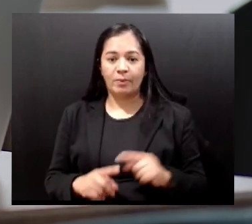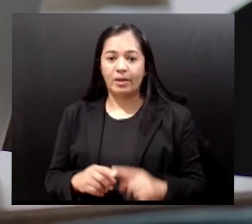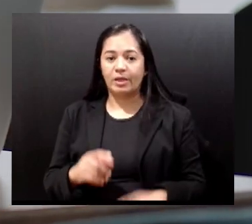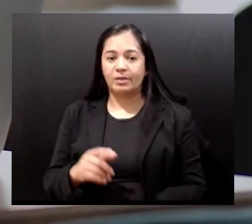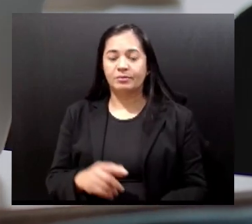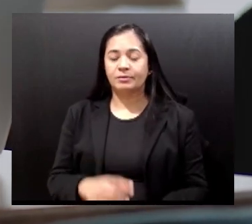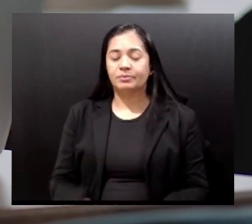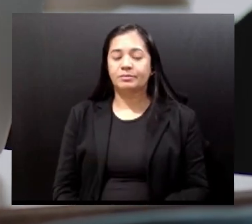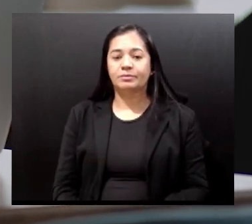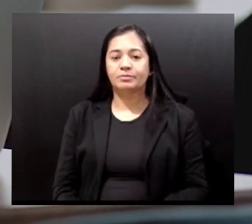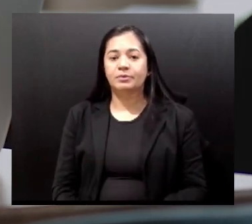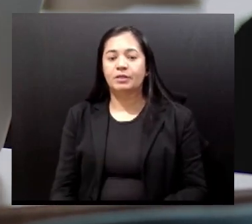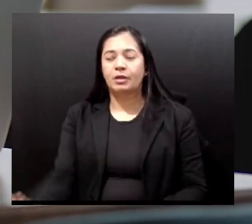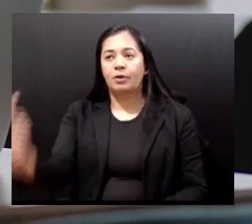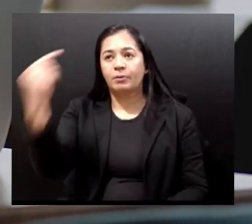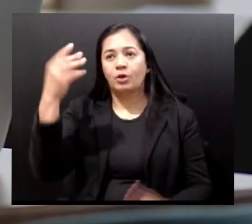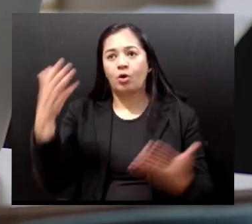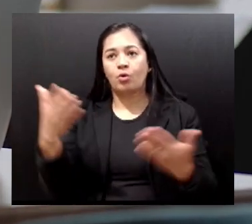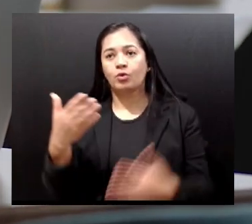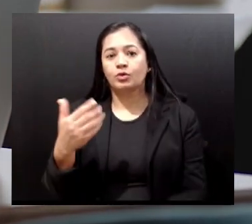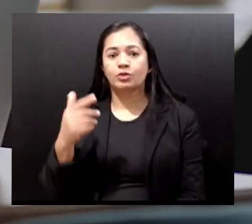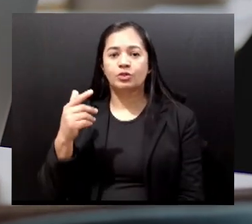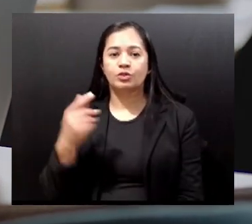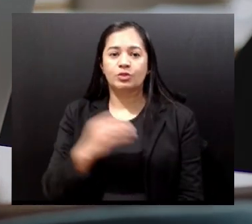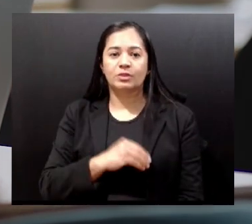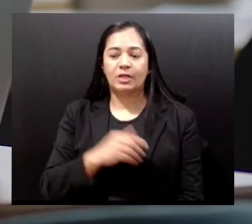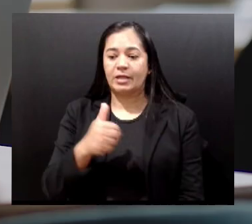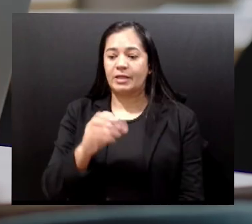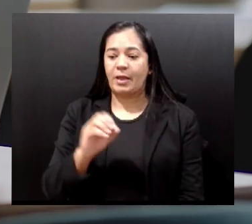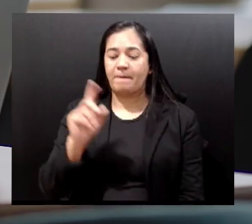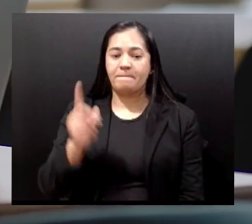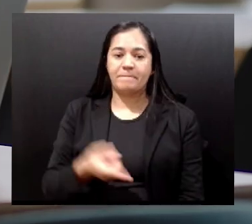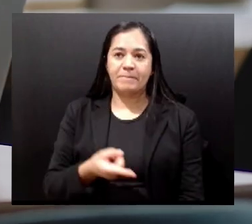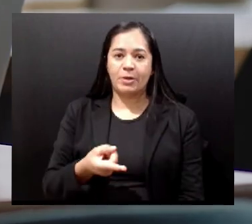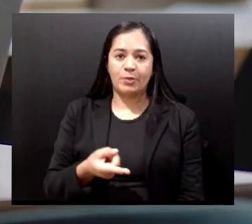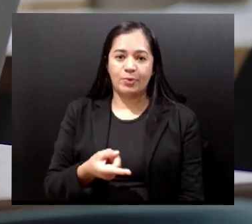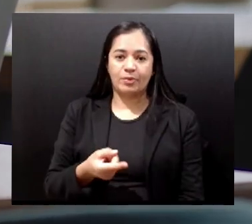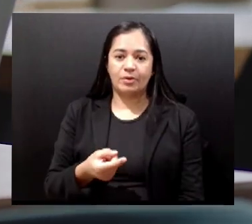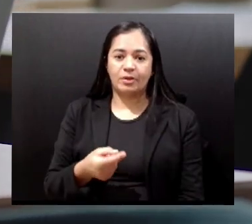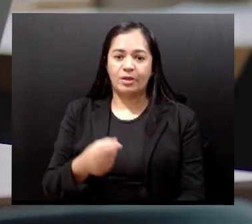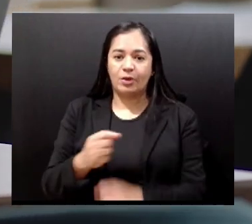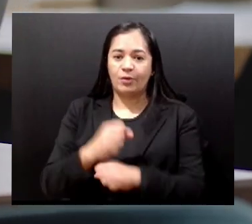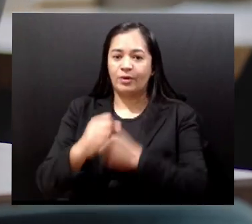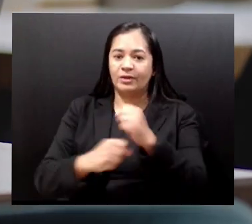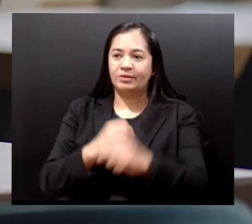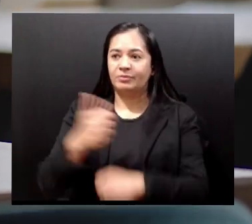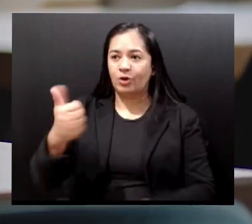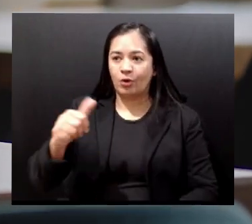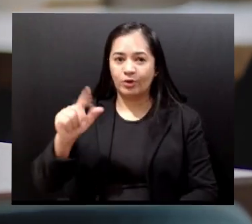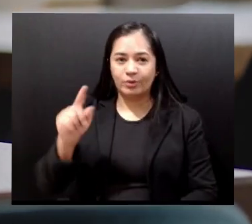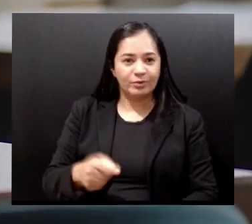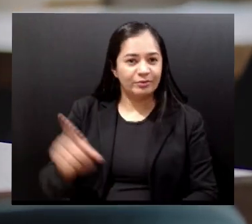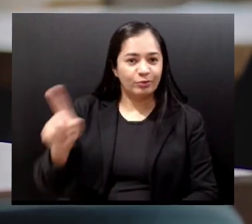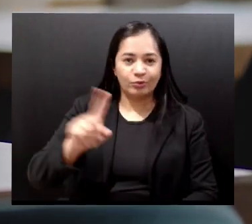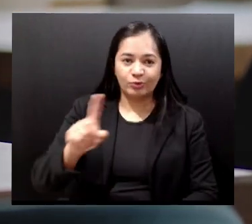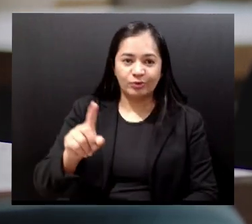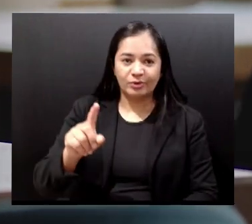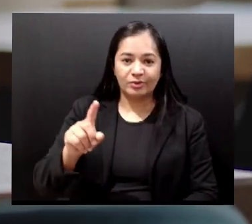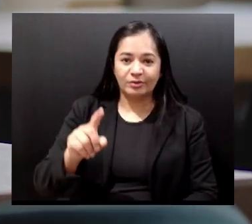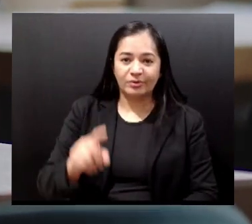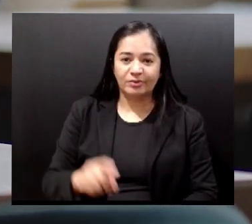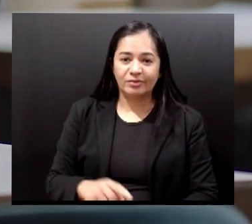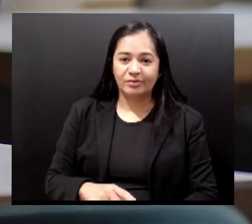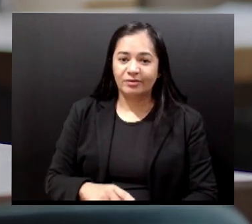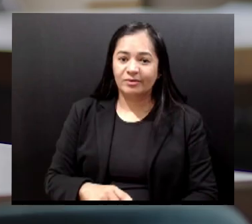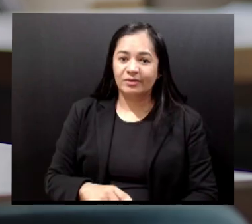poxa, hoje eu ganho 10 mil. O ano que vem estou ganhando 11. Não estou ganhando 11. É esse 1.000 a mais menos a inflação do ano.